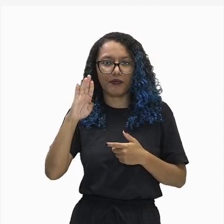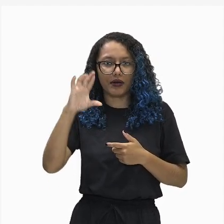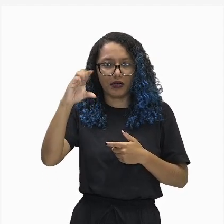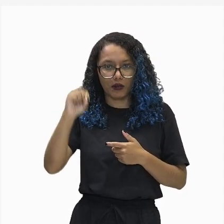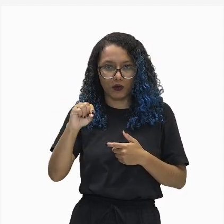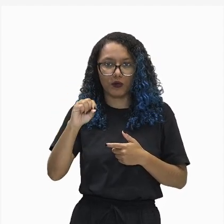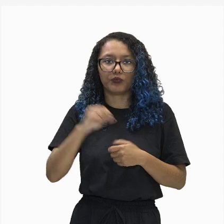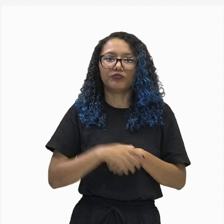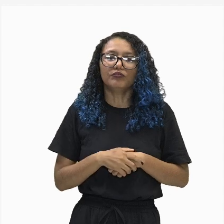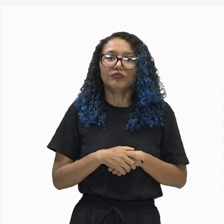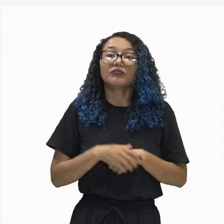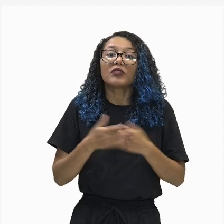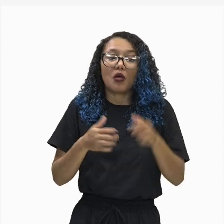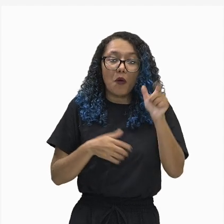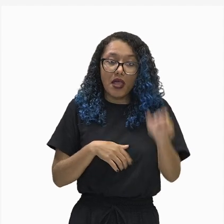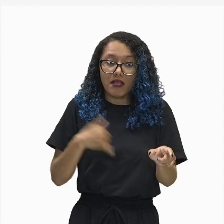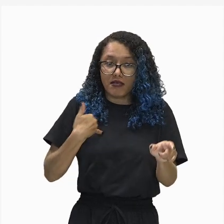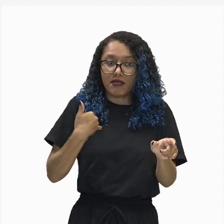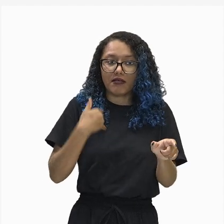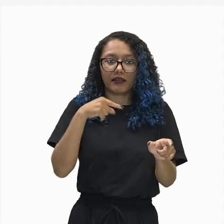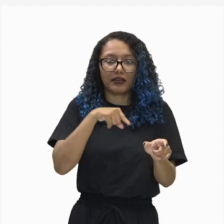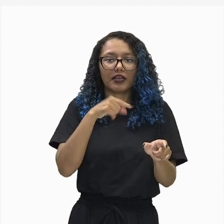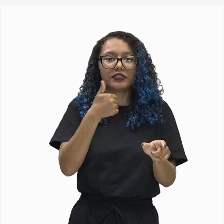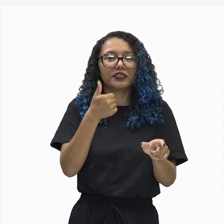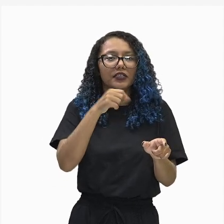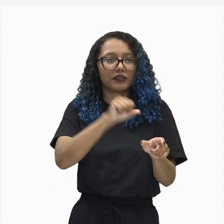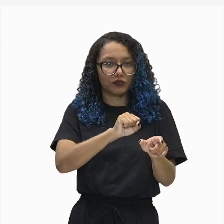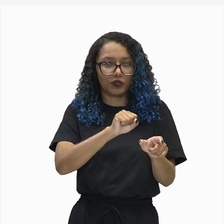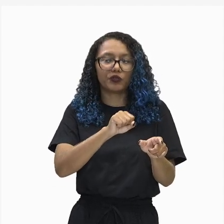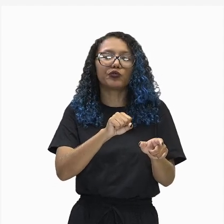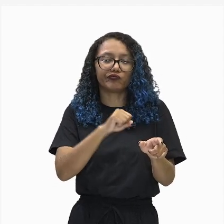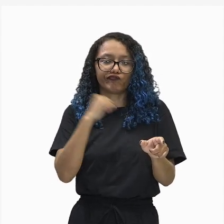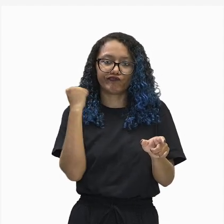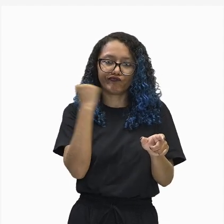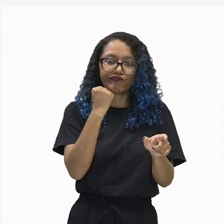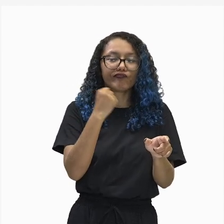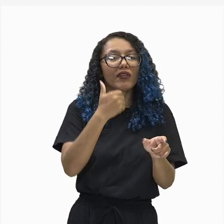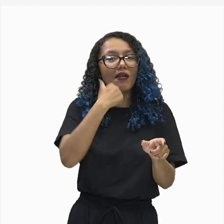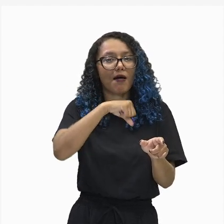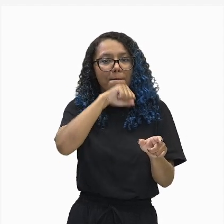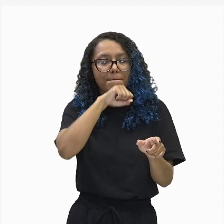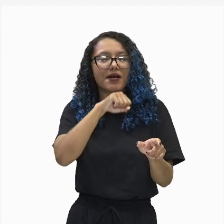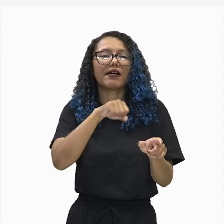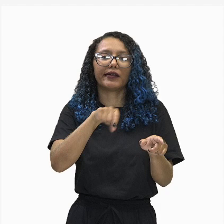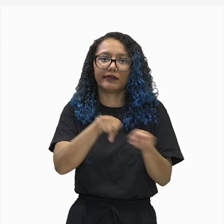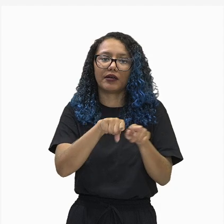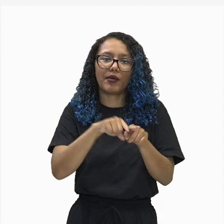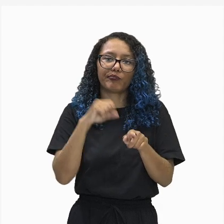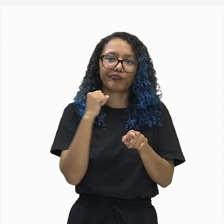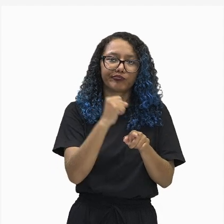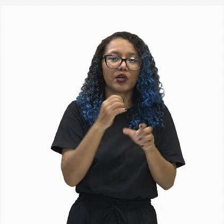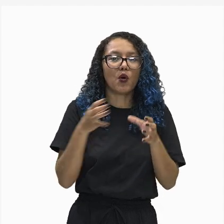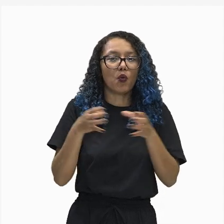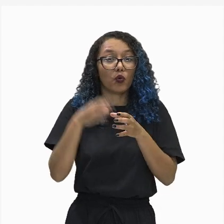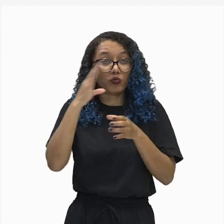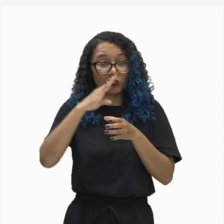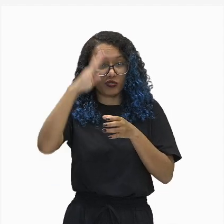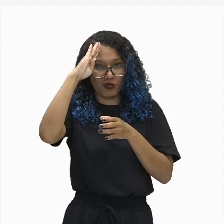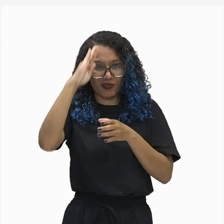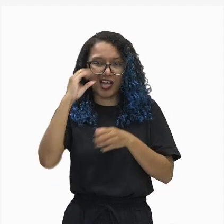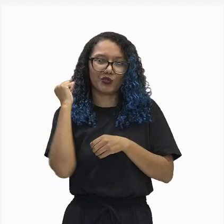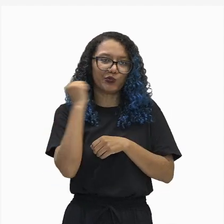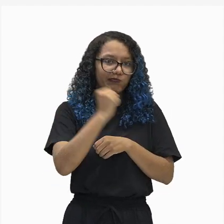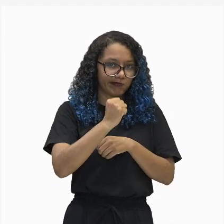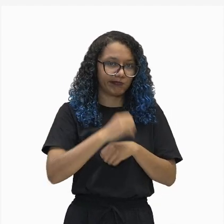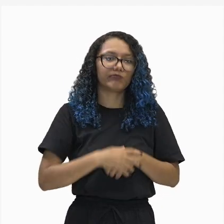imperador, aos 18 anos, ele foi assassinado junto com a sua mãe pela guarda pretoriana. Temos,